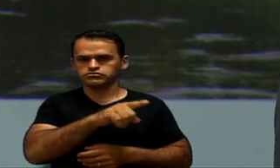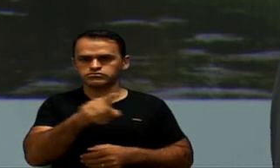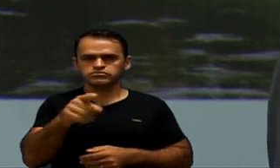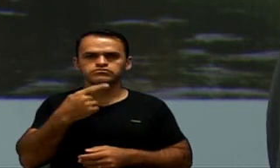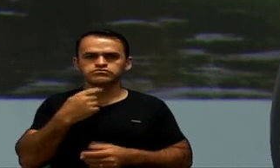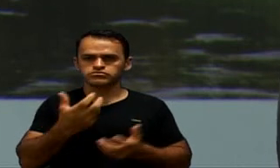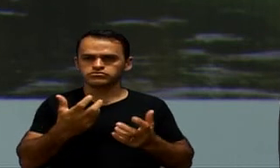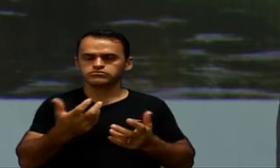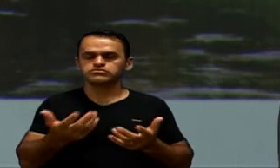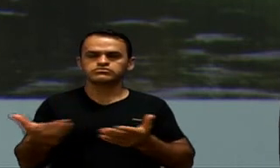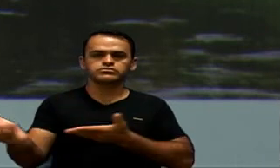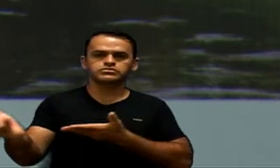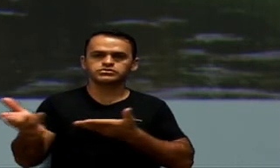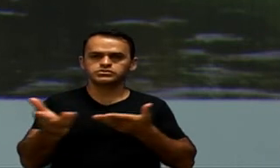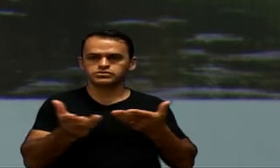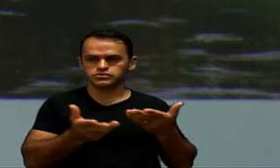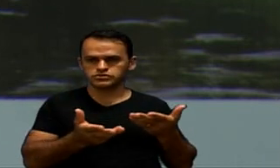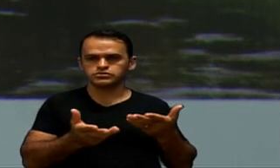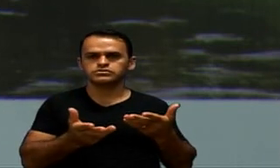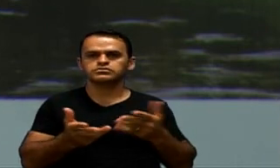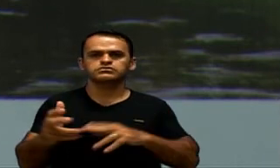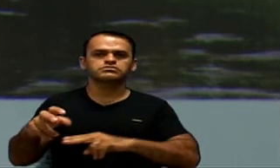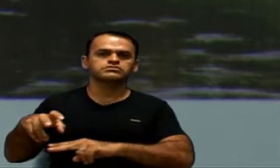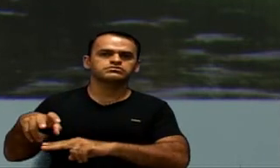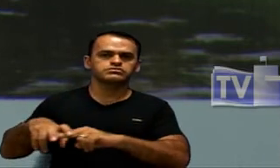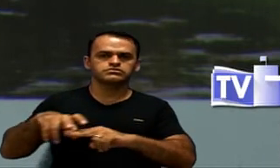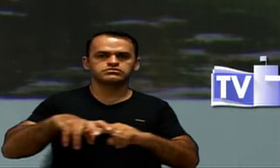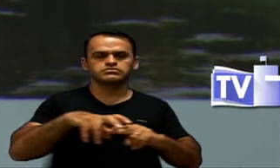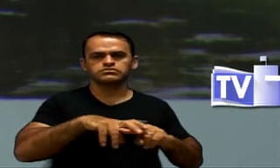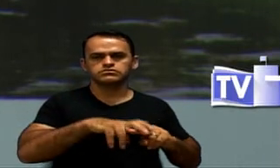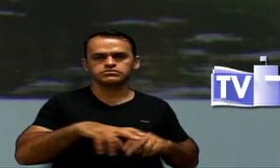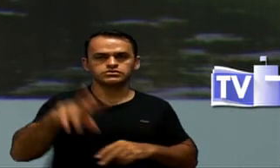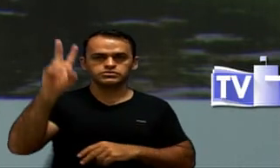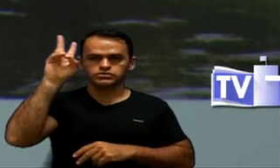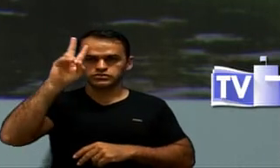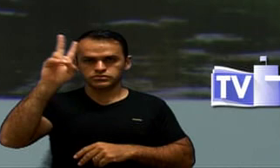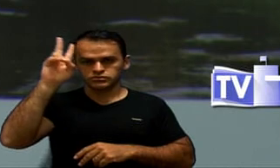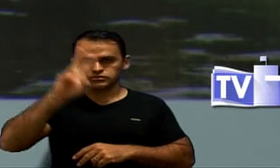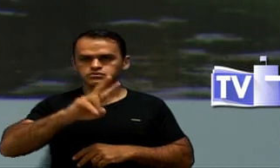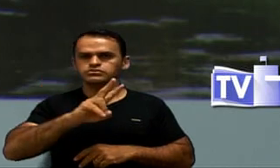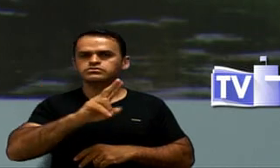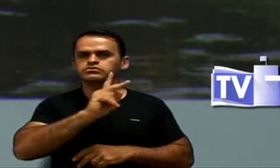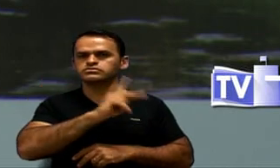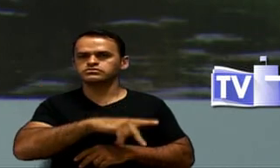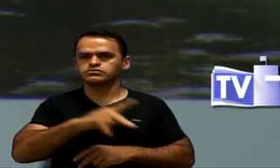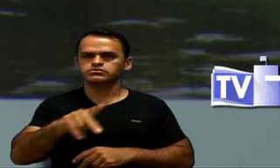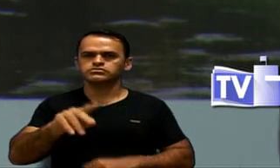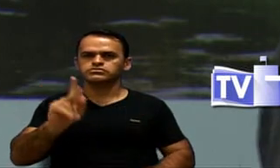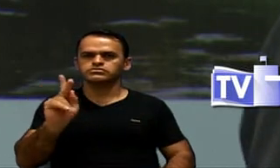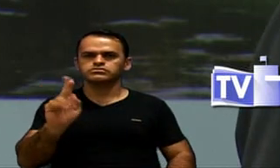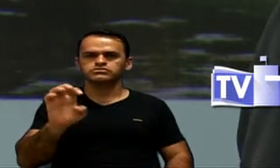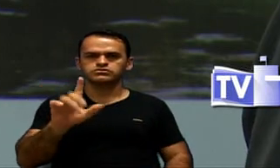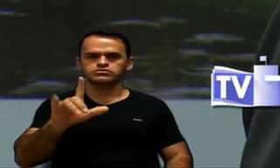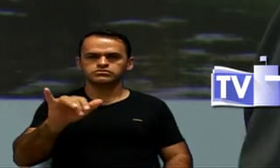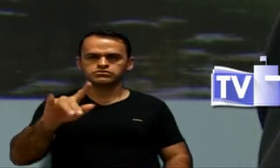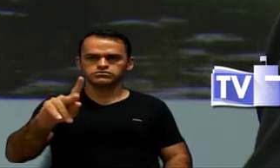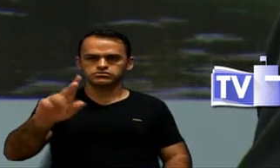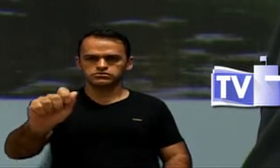Solicitamos também para compor a nossa mesa de trabalhos a historiadora e mestranda em educação, senhora Keila Rosado.